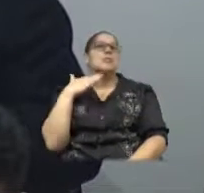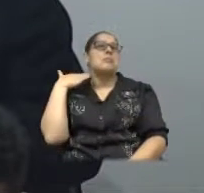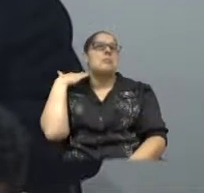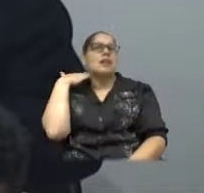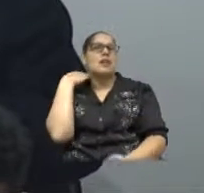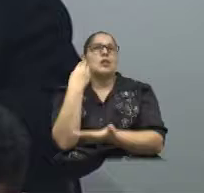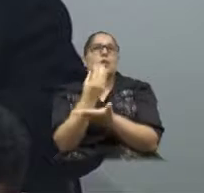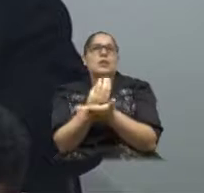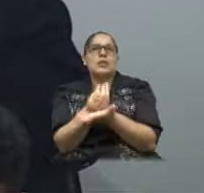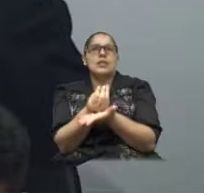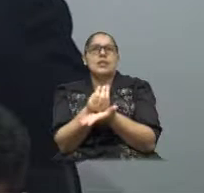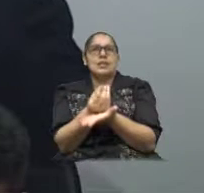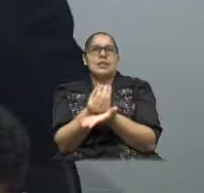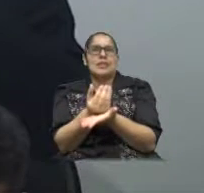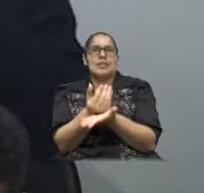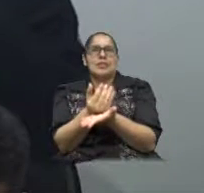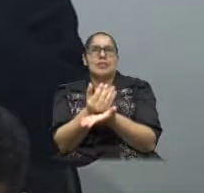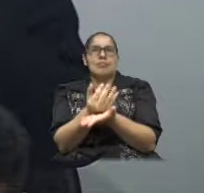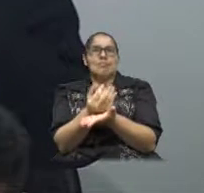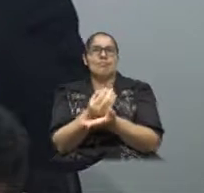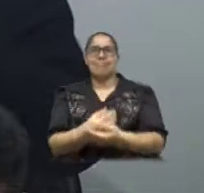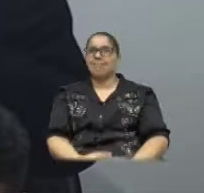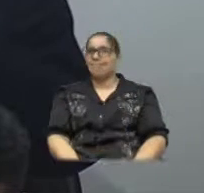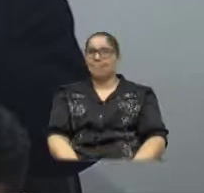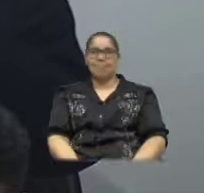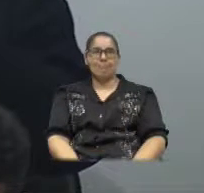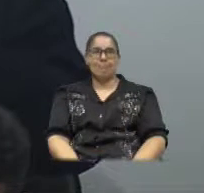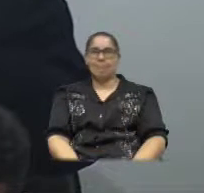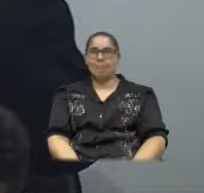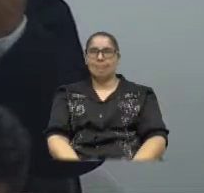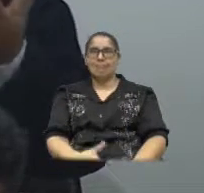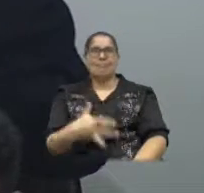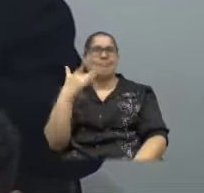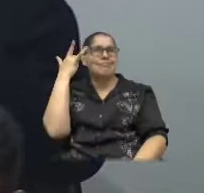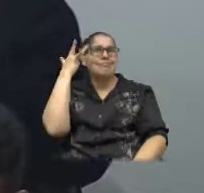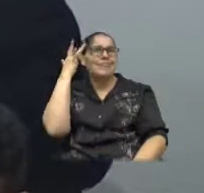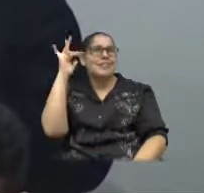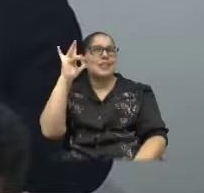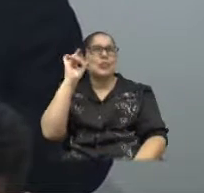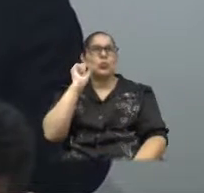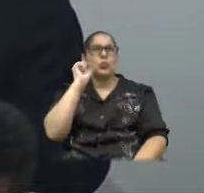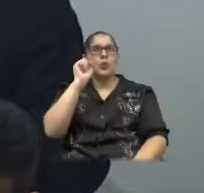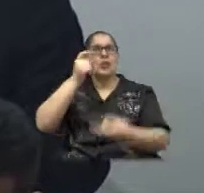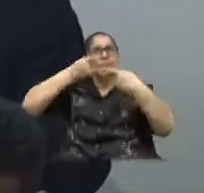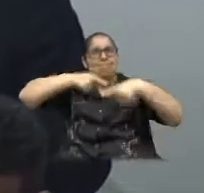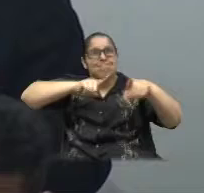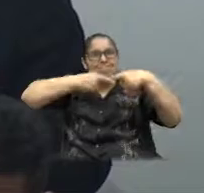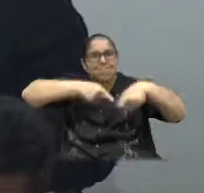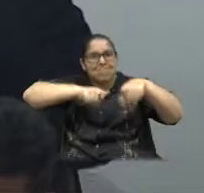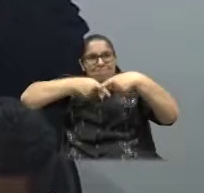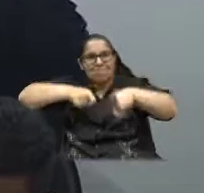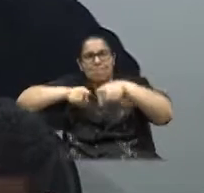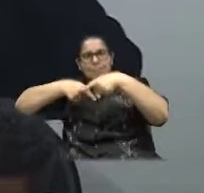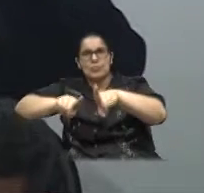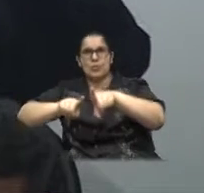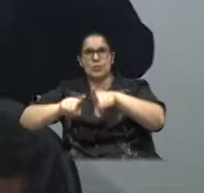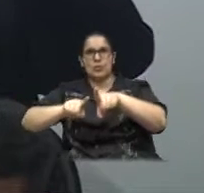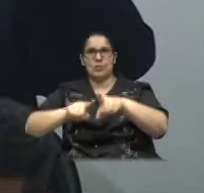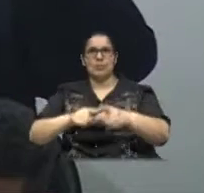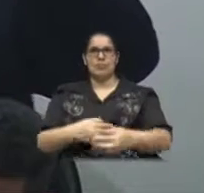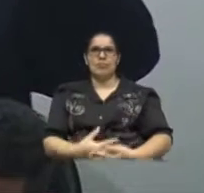noção a situação que ele provocou é mesmo